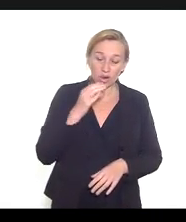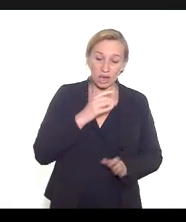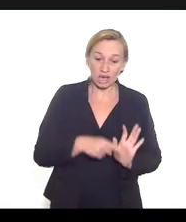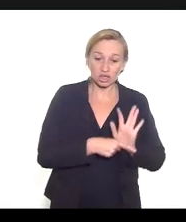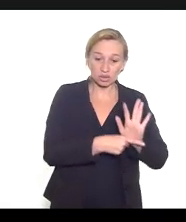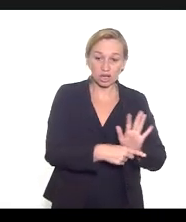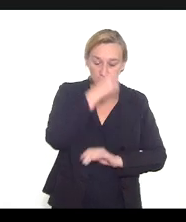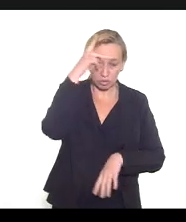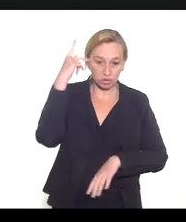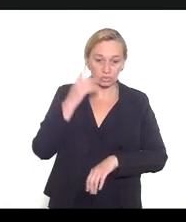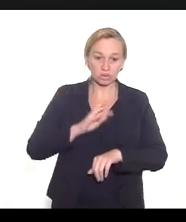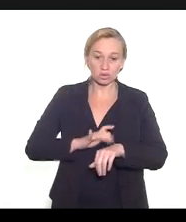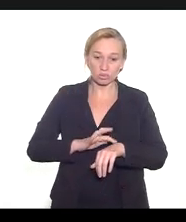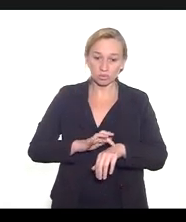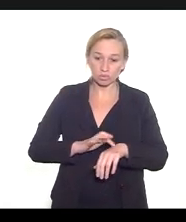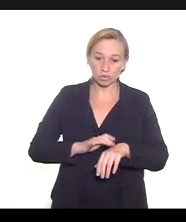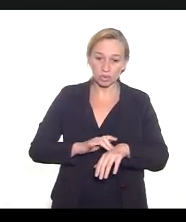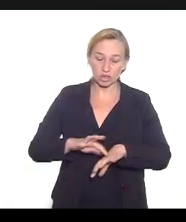ainda